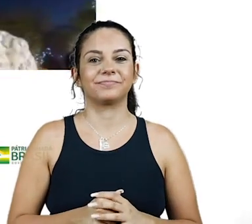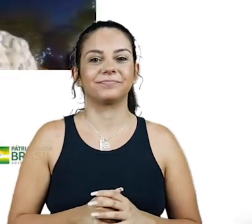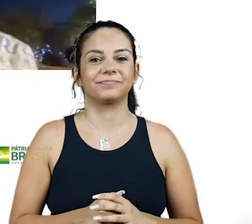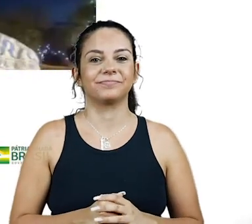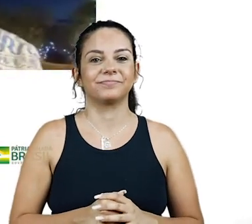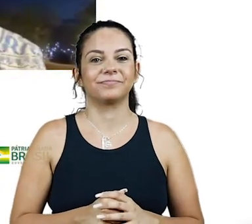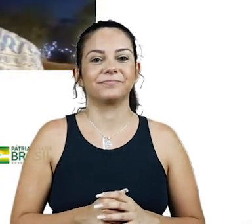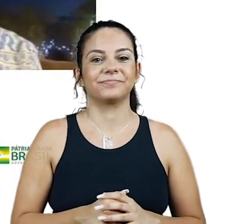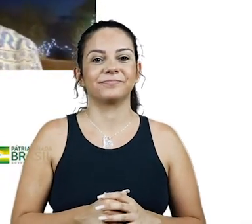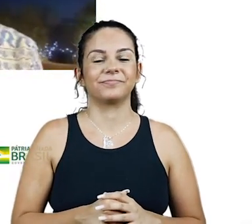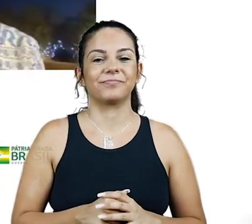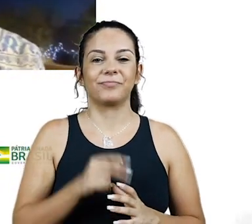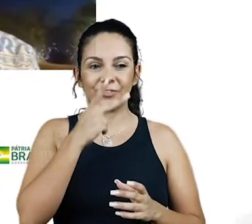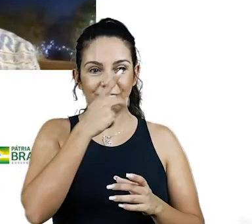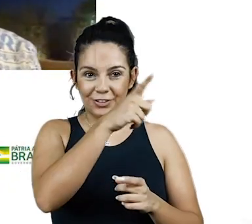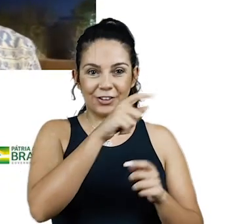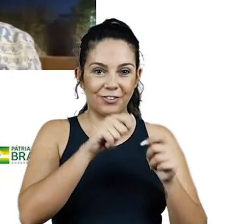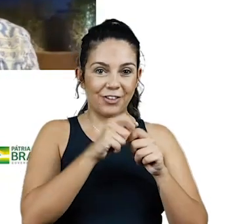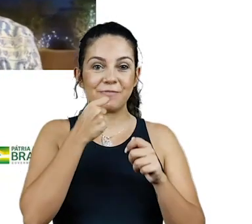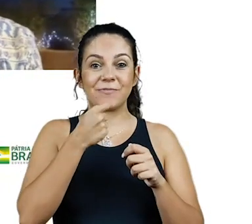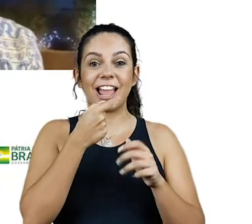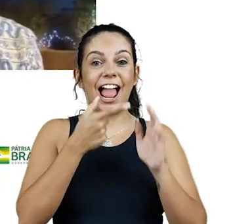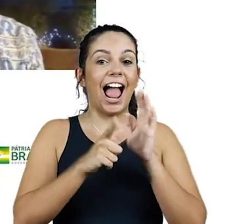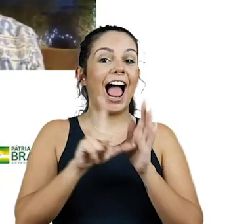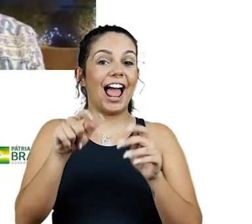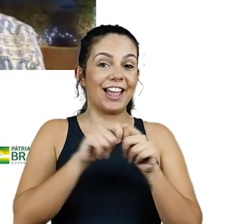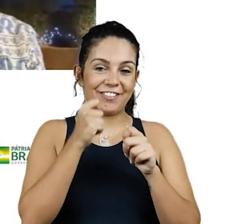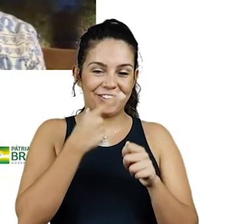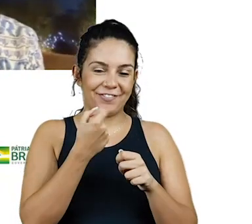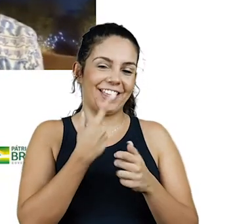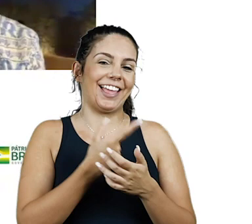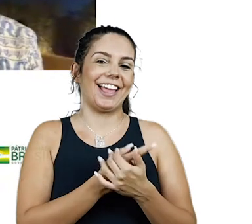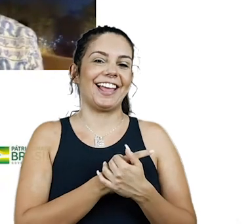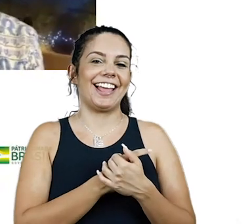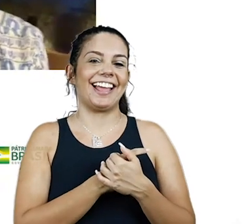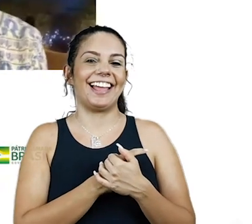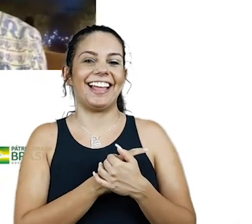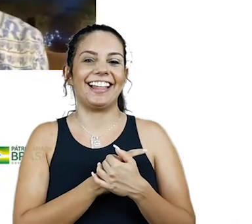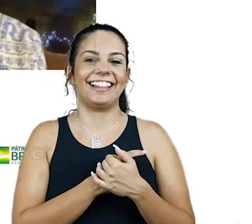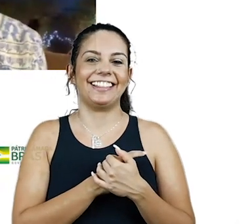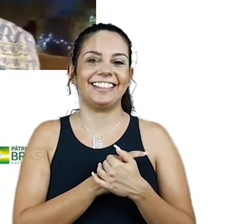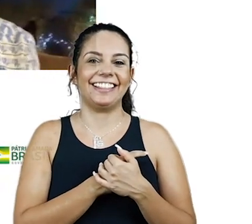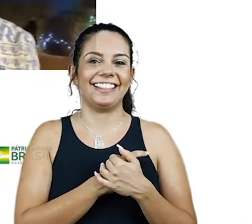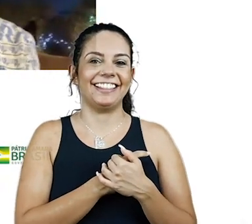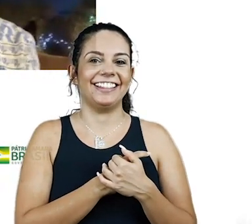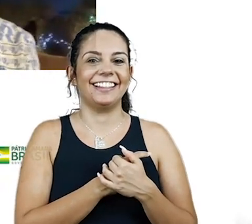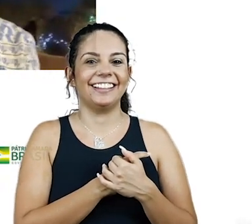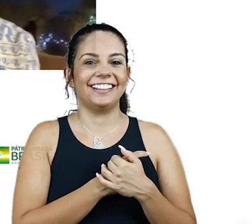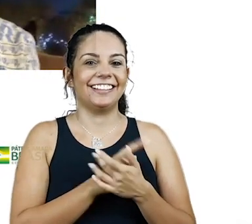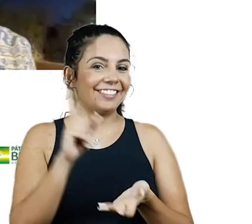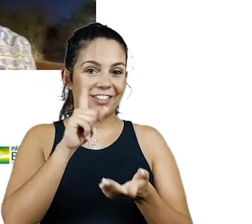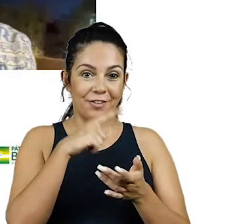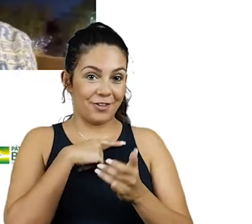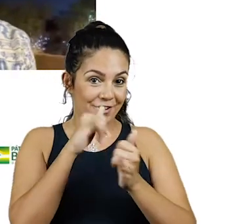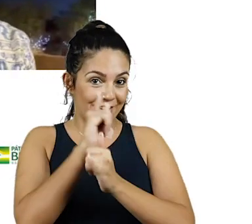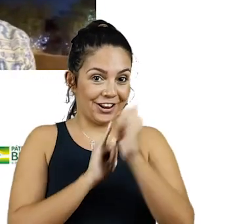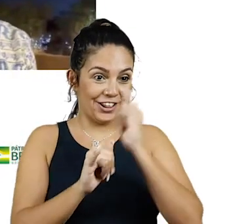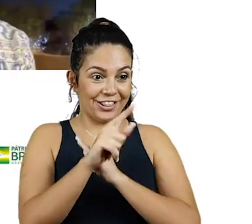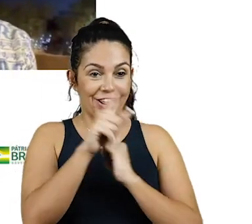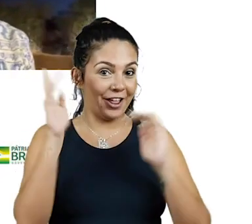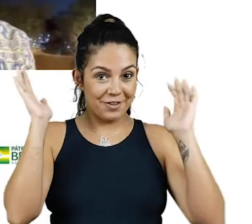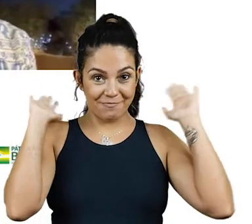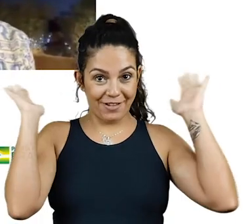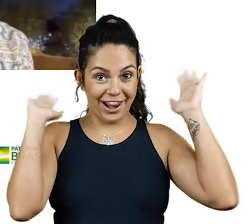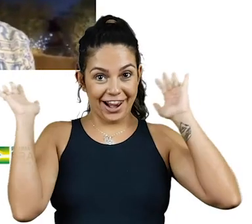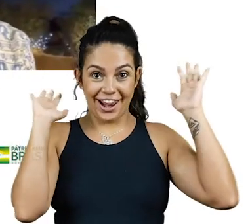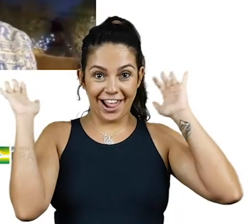tá com saudade, é mesmo. Eu fiz a piada antes de você fazer essa piada aqui. Adianta. Não é virtual, viu? Balanço